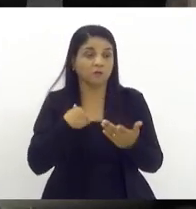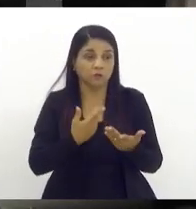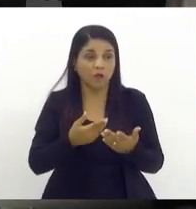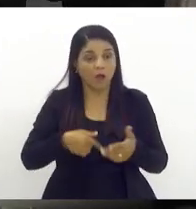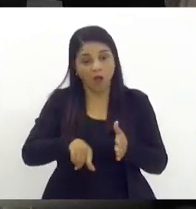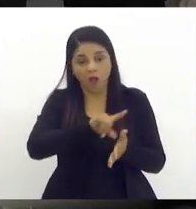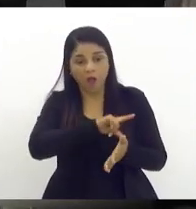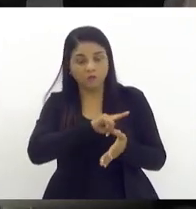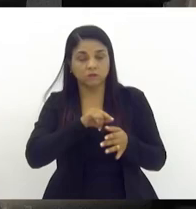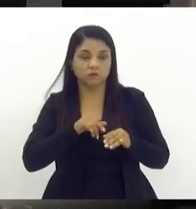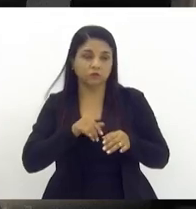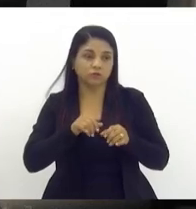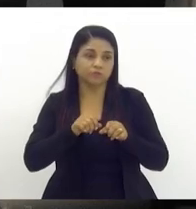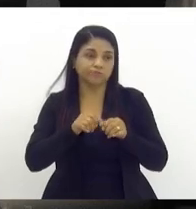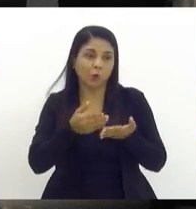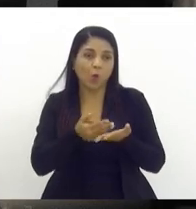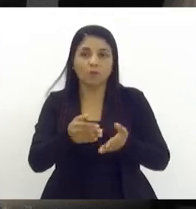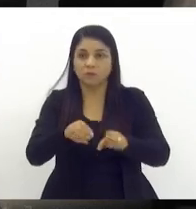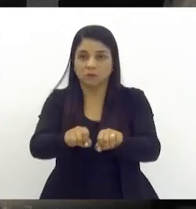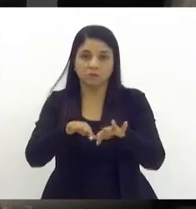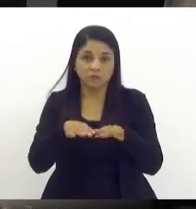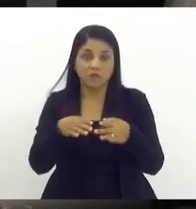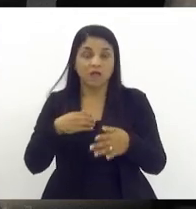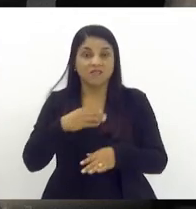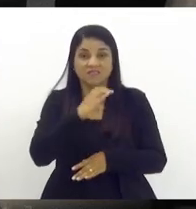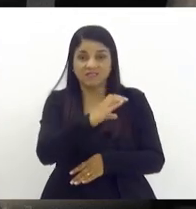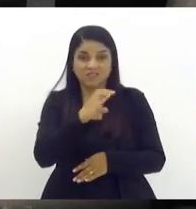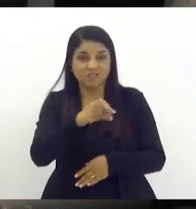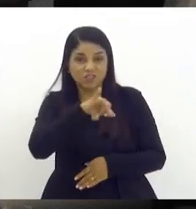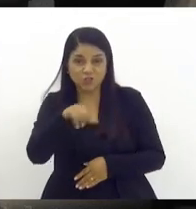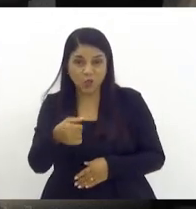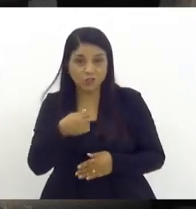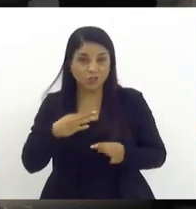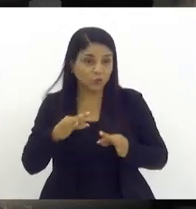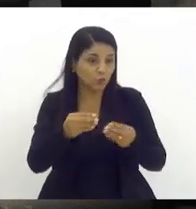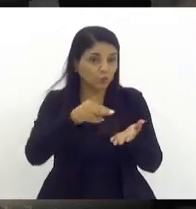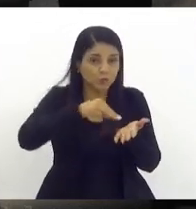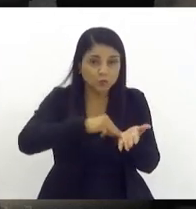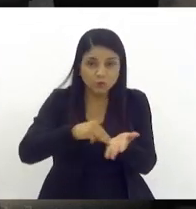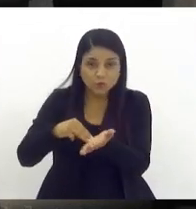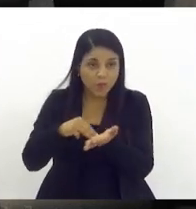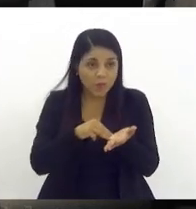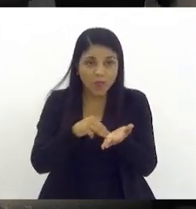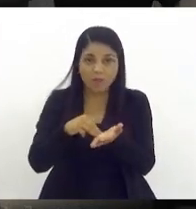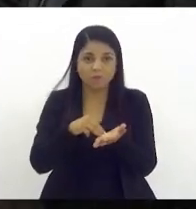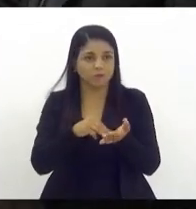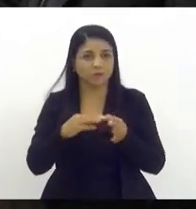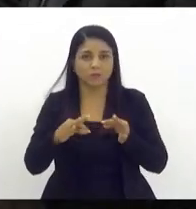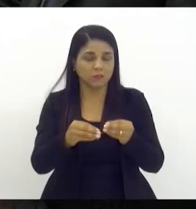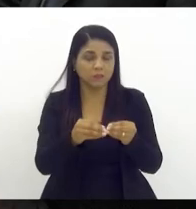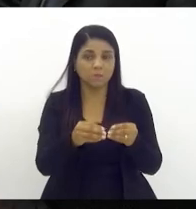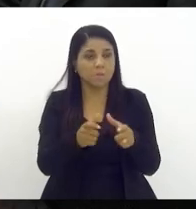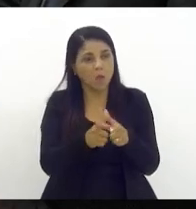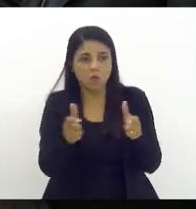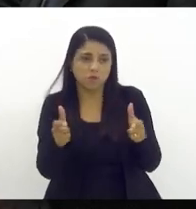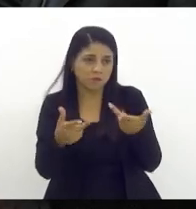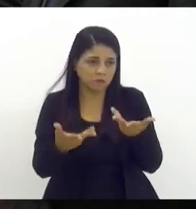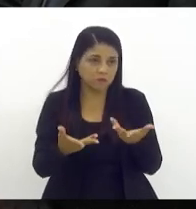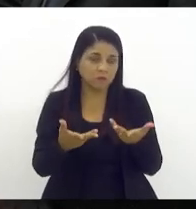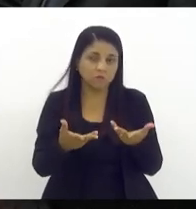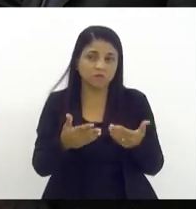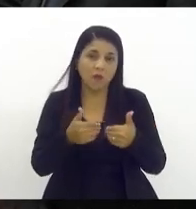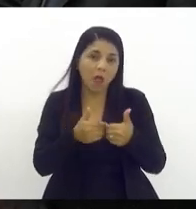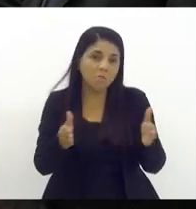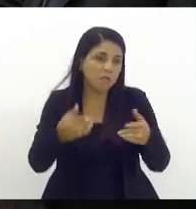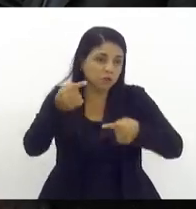fica aqui possibilitado a discussão. A CCJ está com quase totalidade dos membros titulares aqui, boa parte dos suplentes. Então, fica aqui